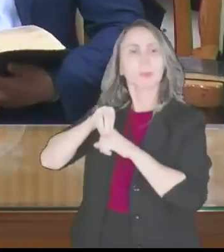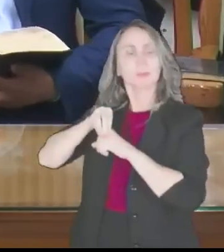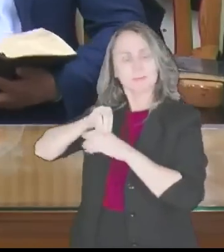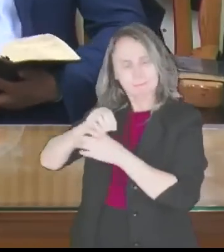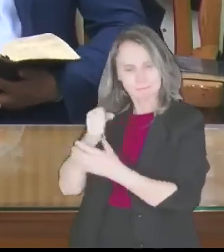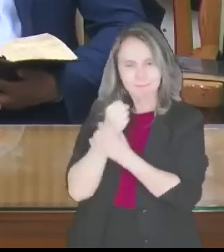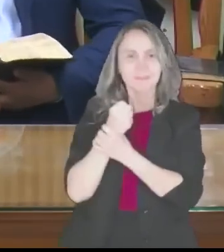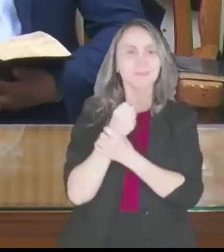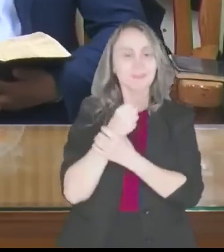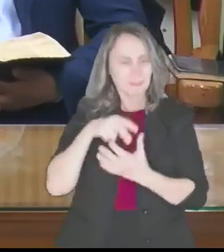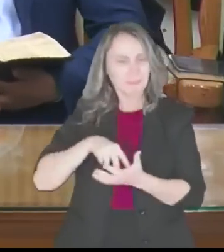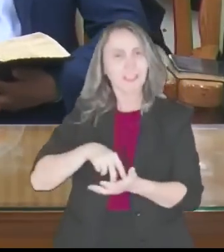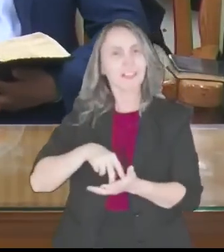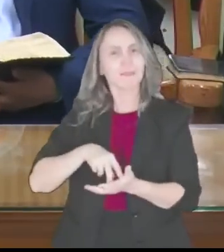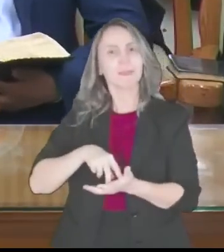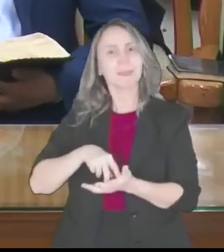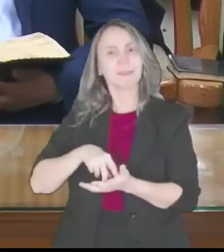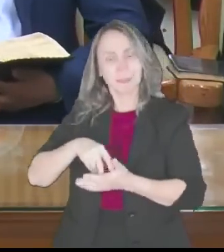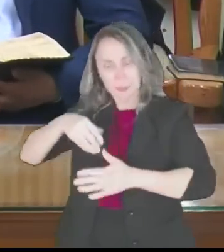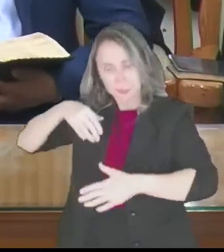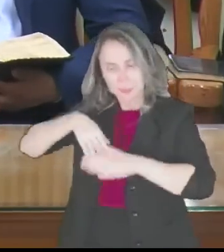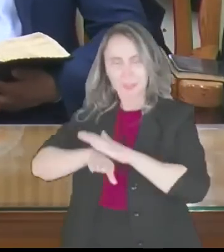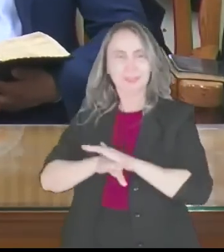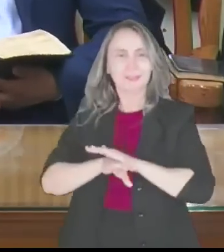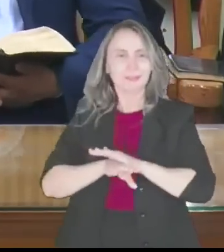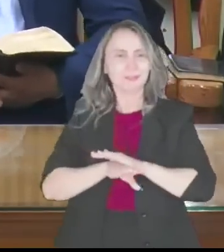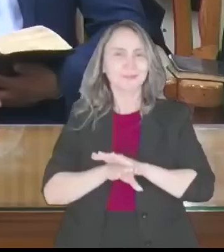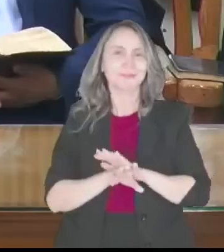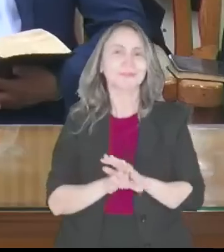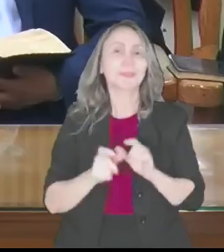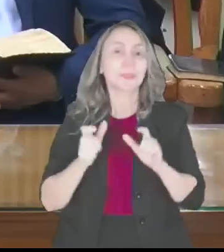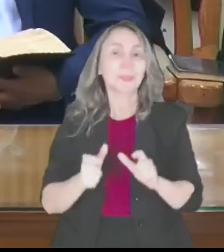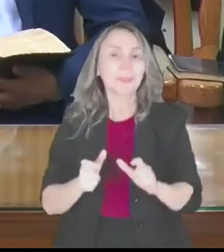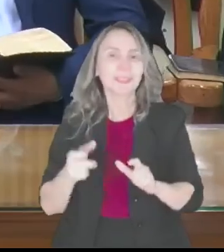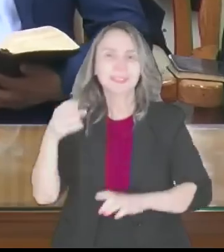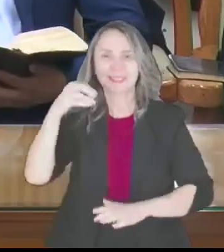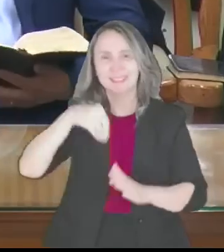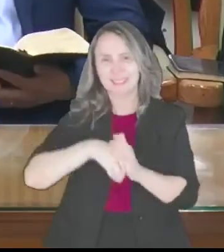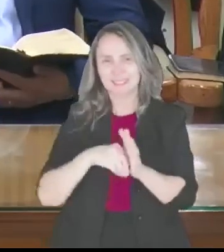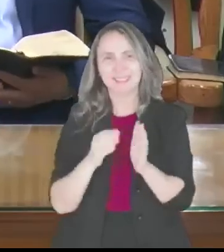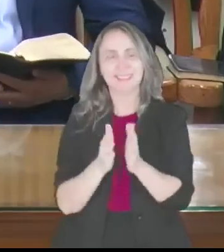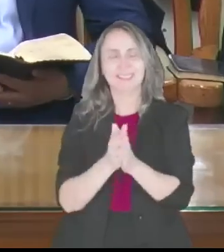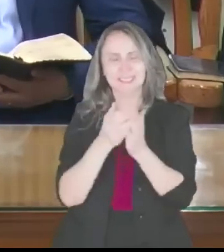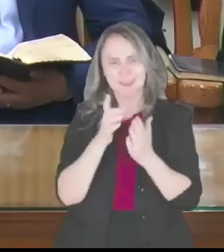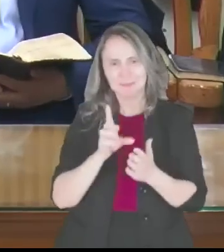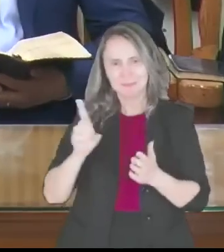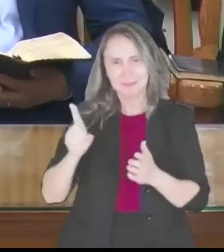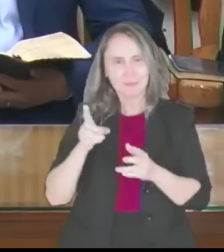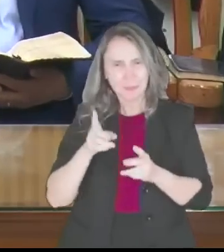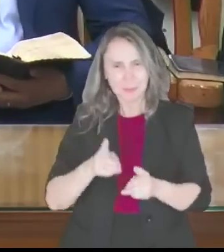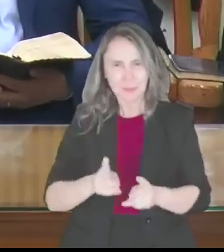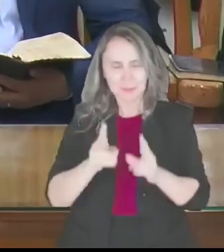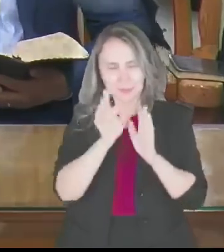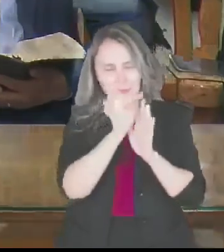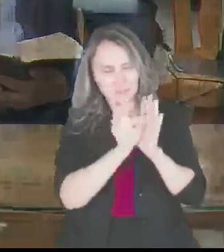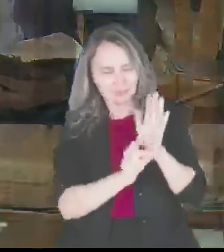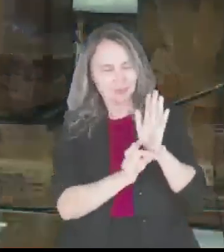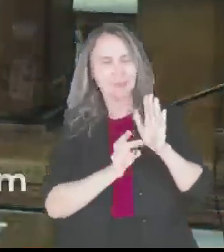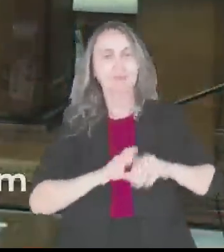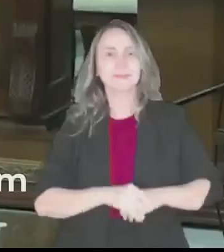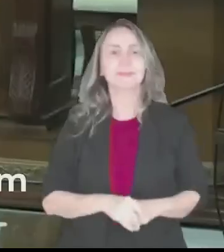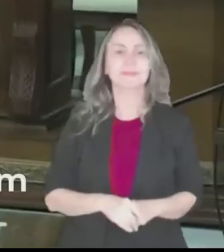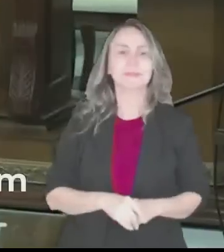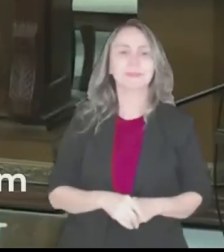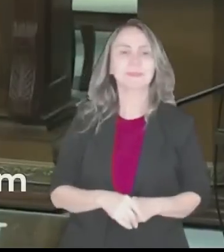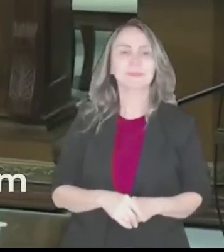dos profetas. Que está na Sagrada Escritura. Aí prossiga o que é que o apóstolo São Pedro continua dizendo. A